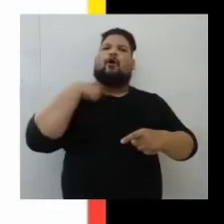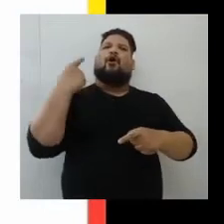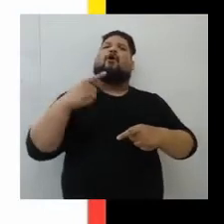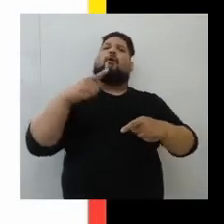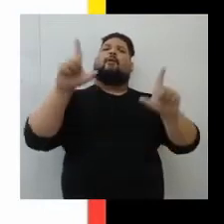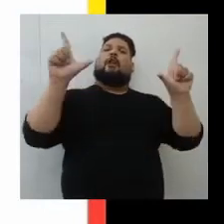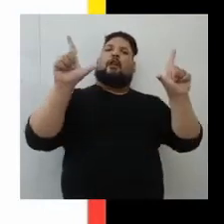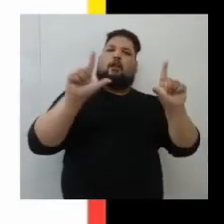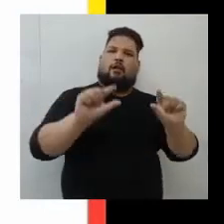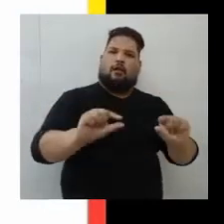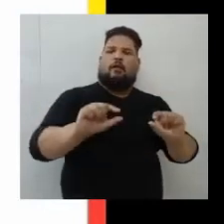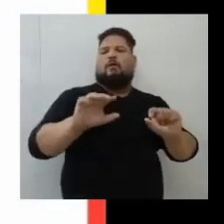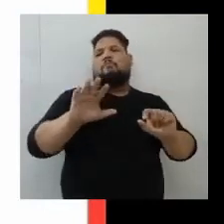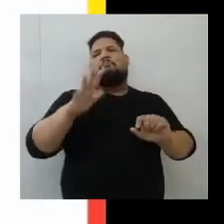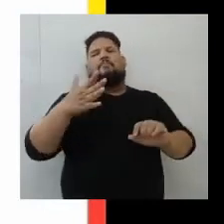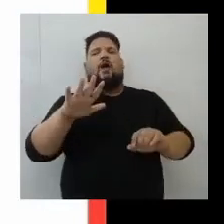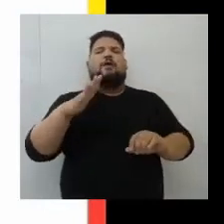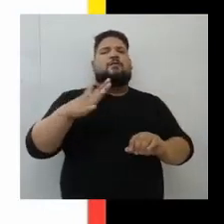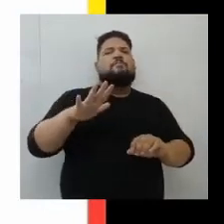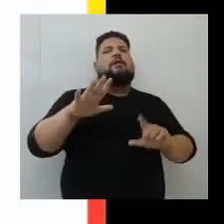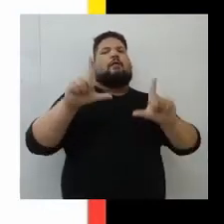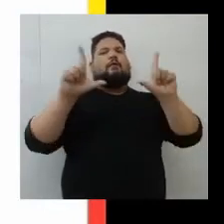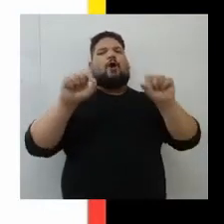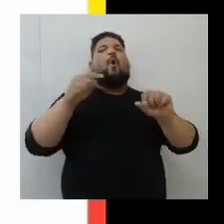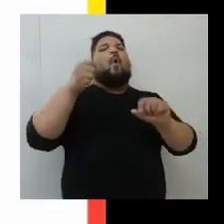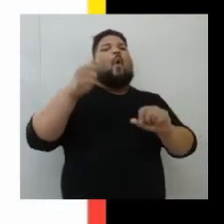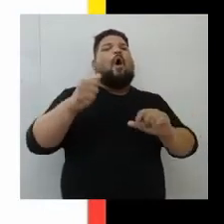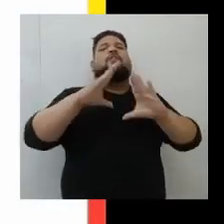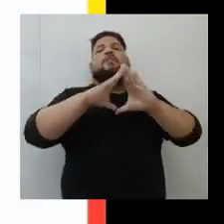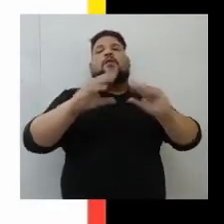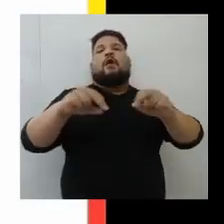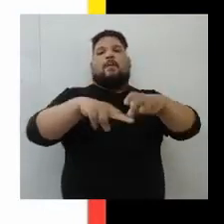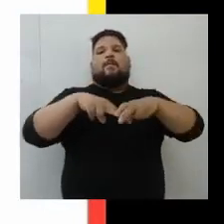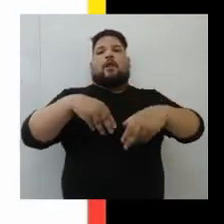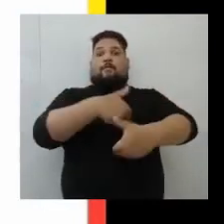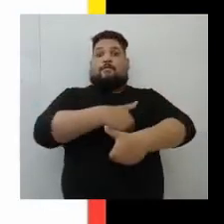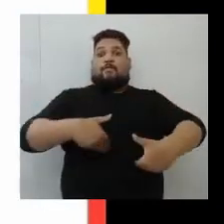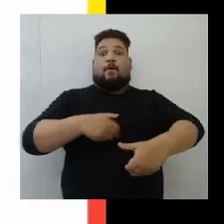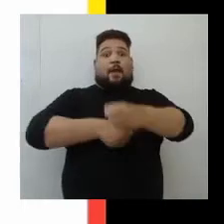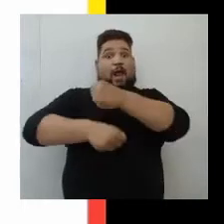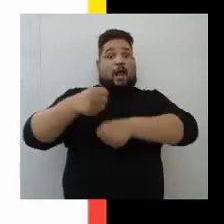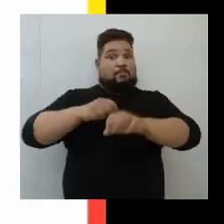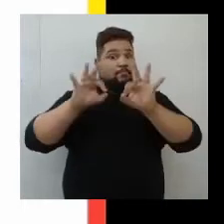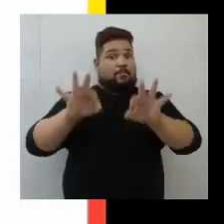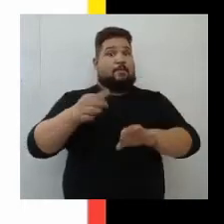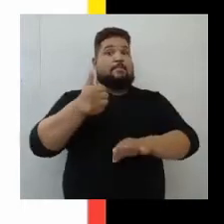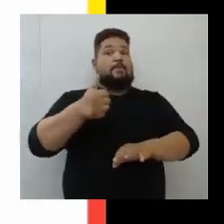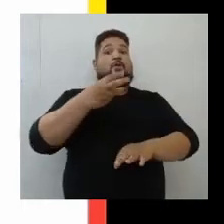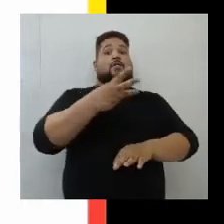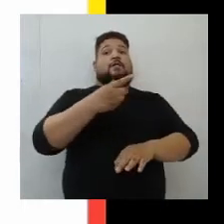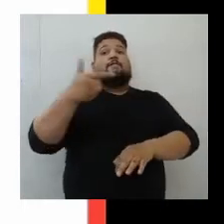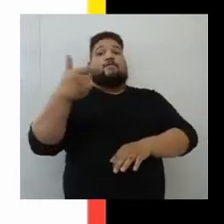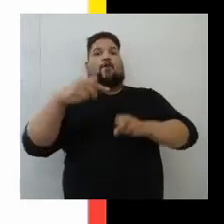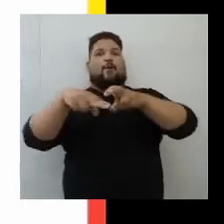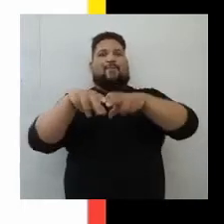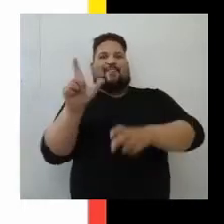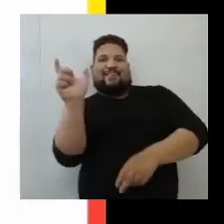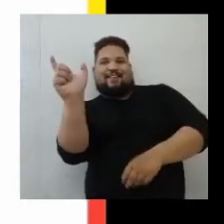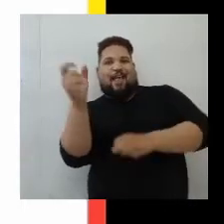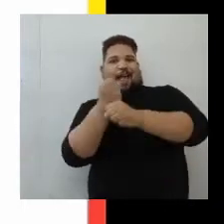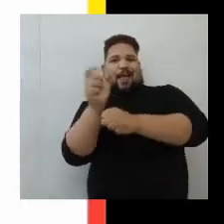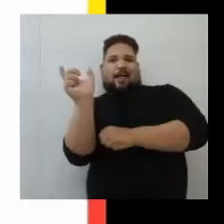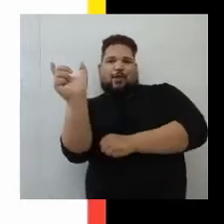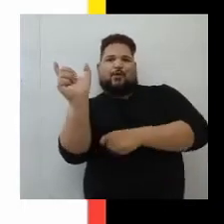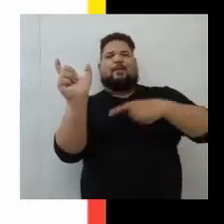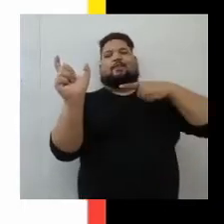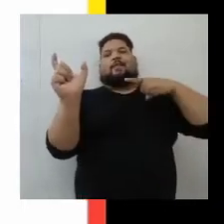vão diminuir, praticamente vão cessar por conta da grande fome no ano de 1322. Por isso, aquela datinha